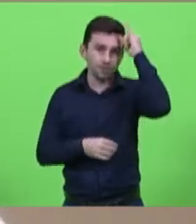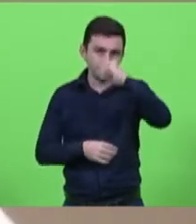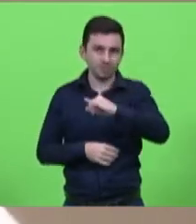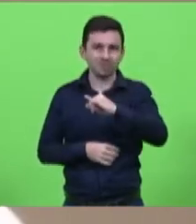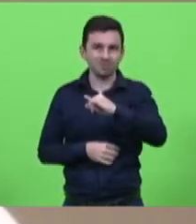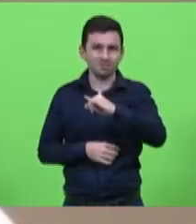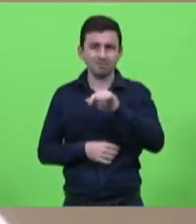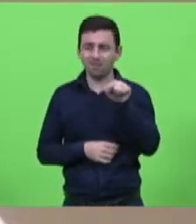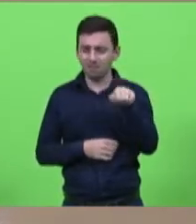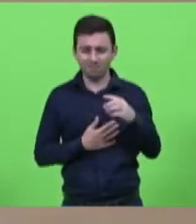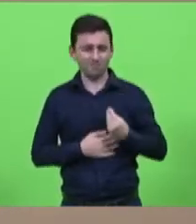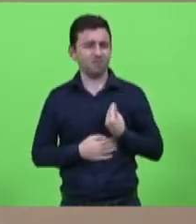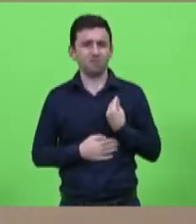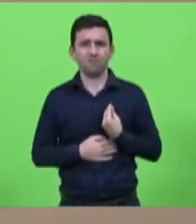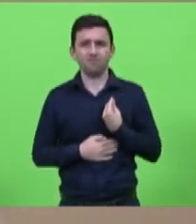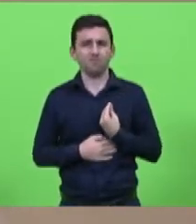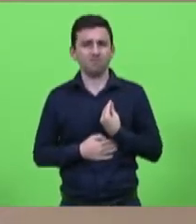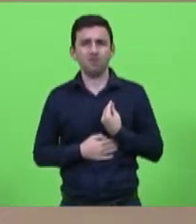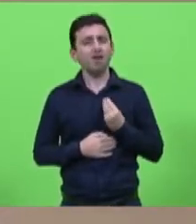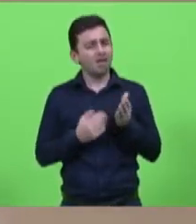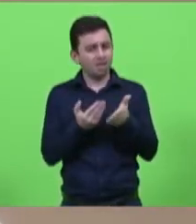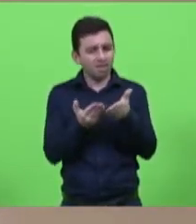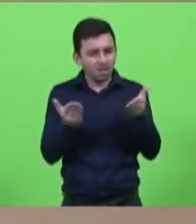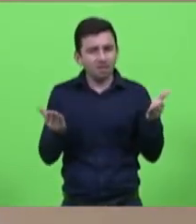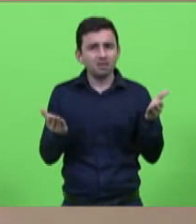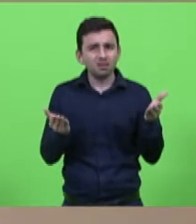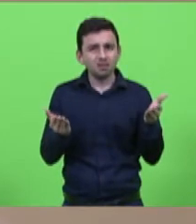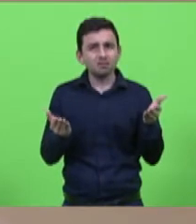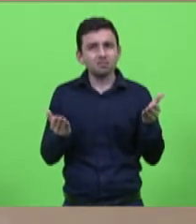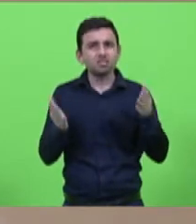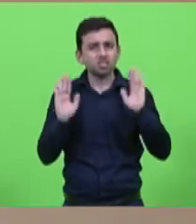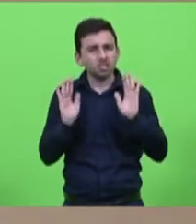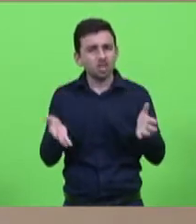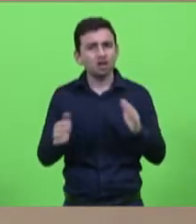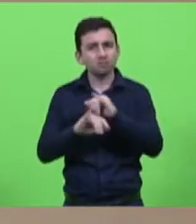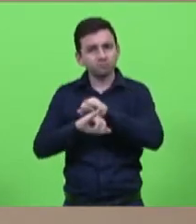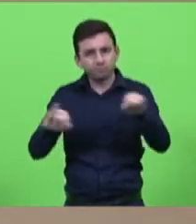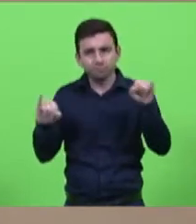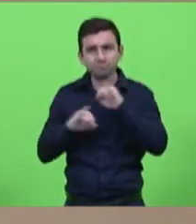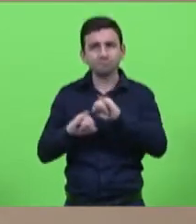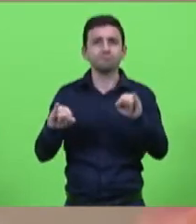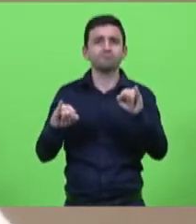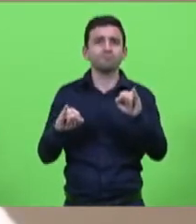ali presente. Eles mesmos estão divulgando formas de